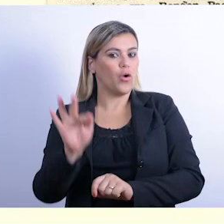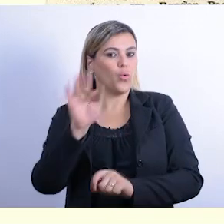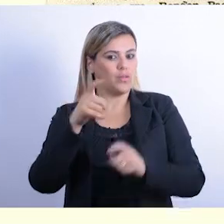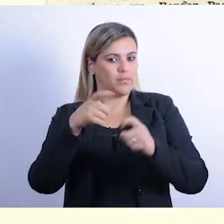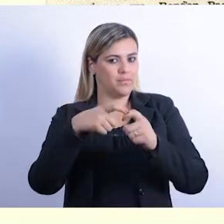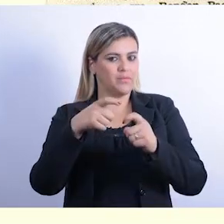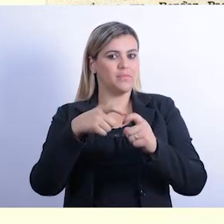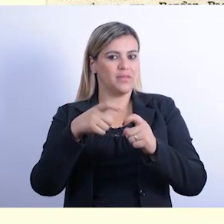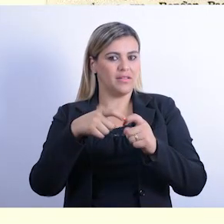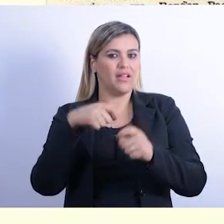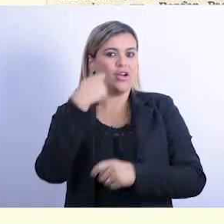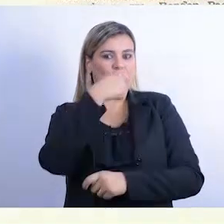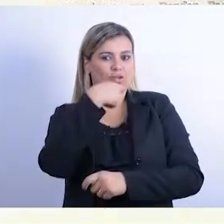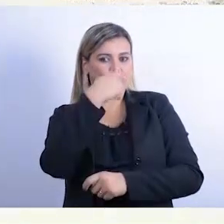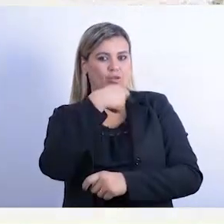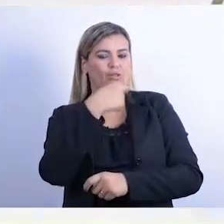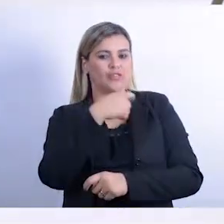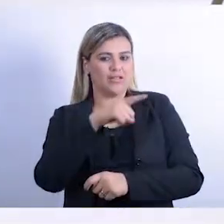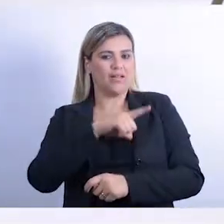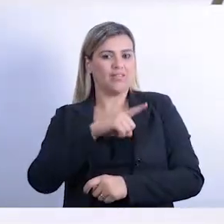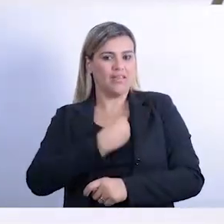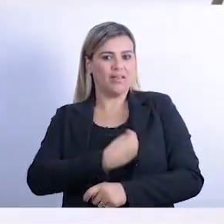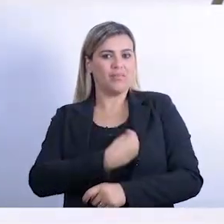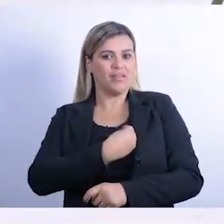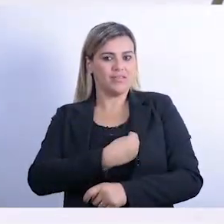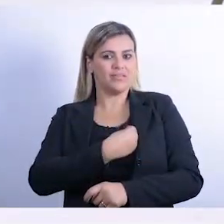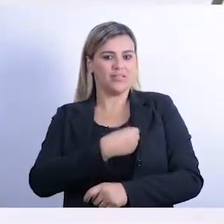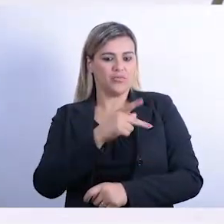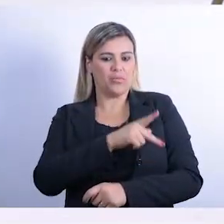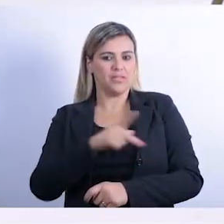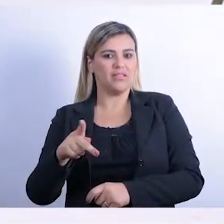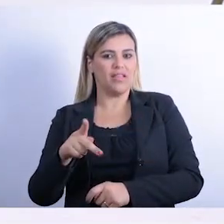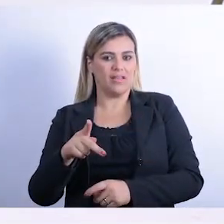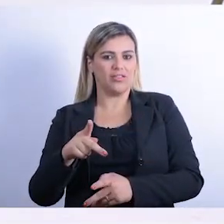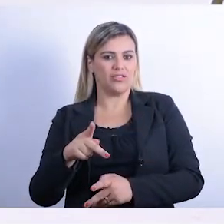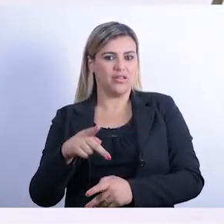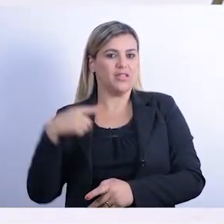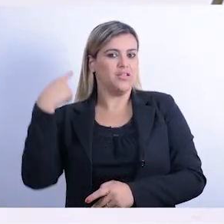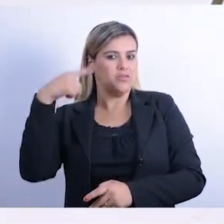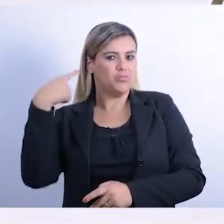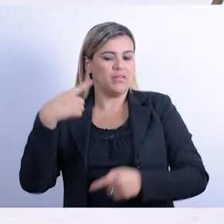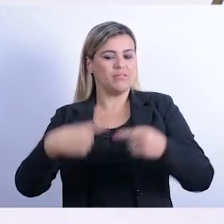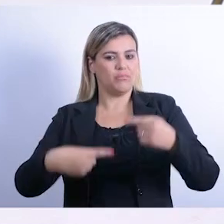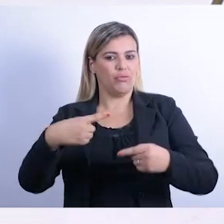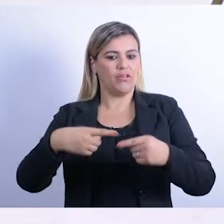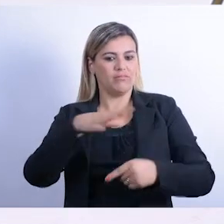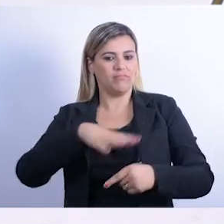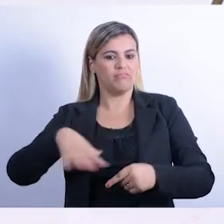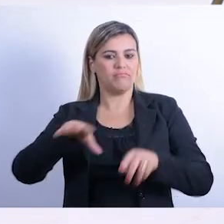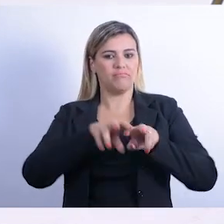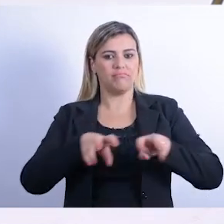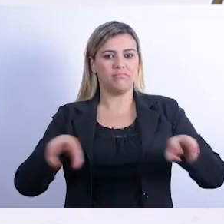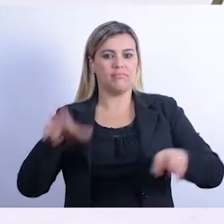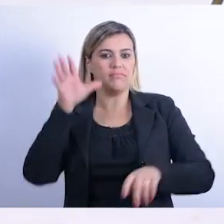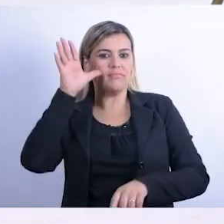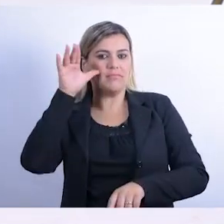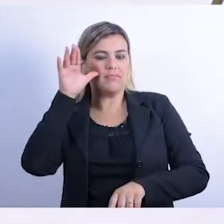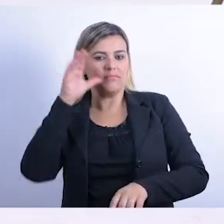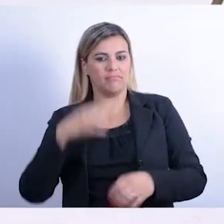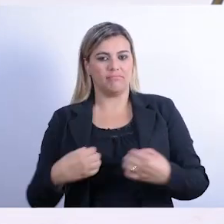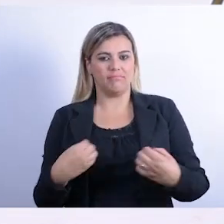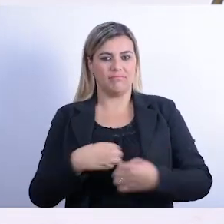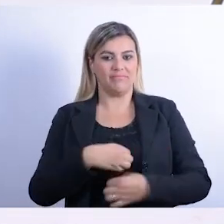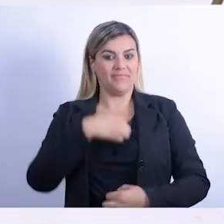época, faculdade de medicina, faculdade de odontologia, gerar as autoridades todas, serem reverentes, estarem